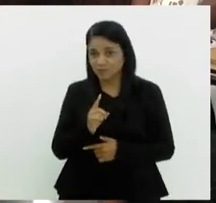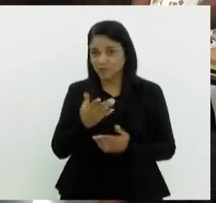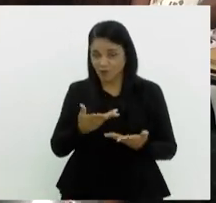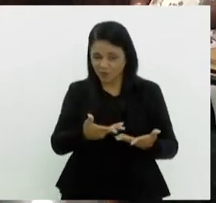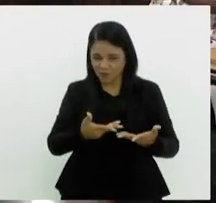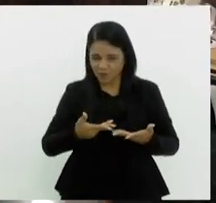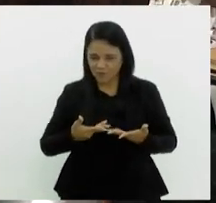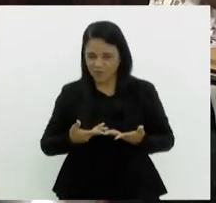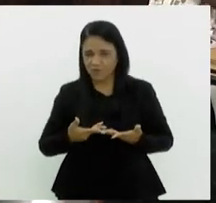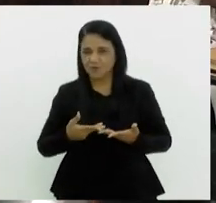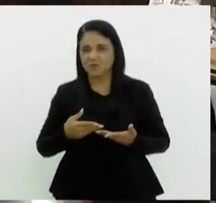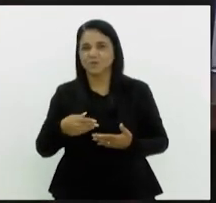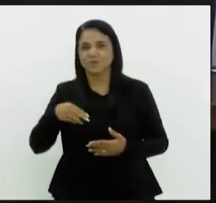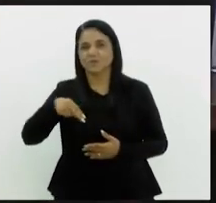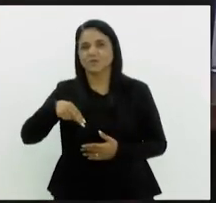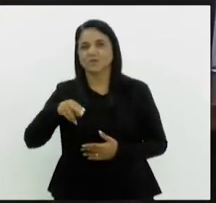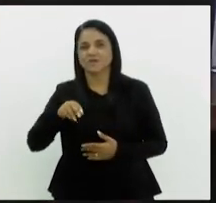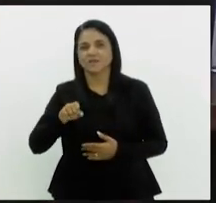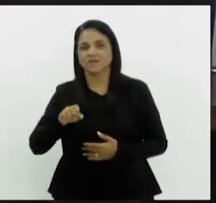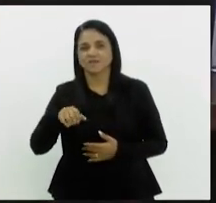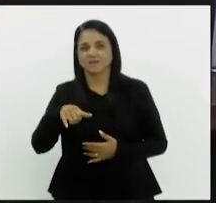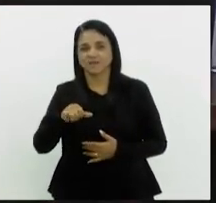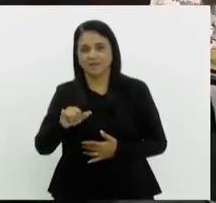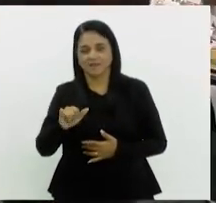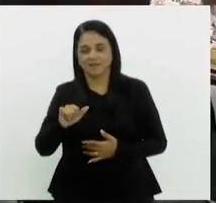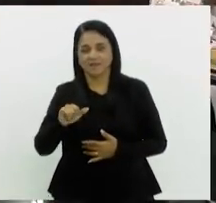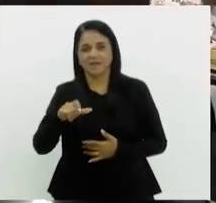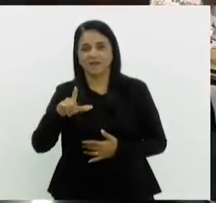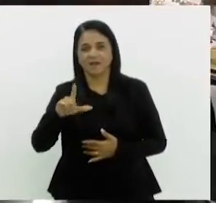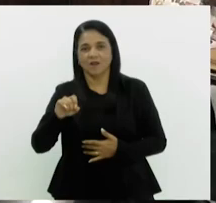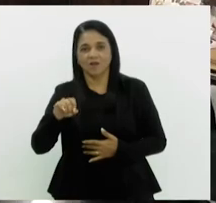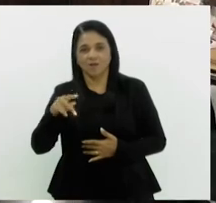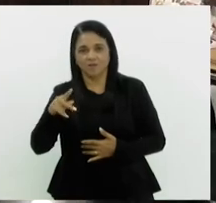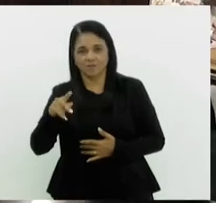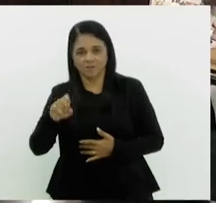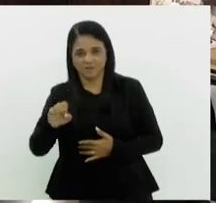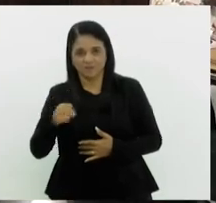Lopes, filho da nossa homenageada.